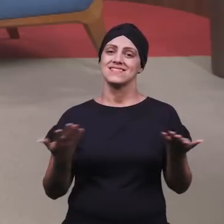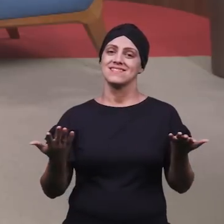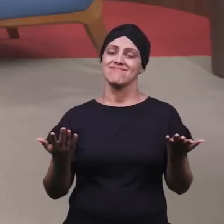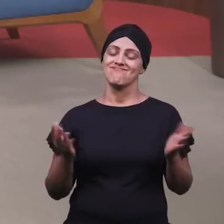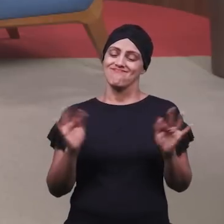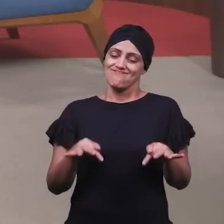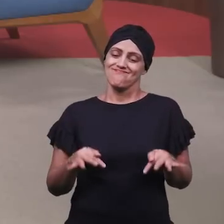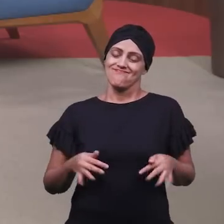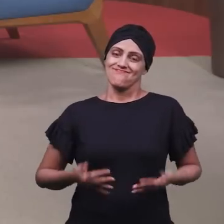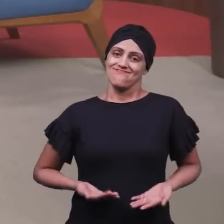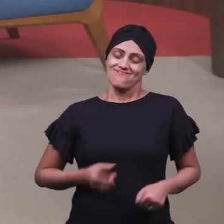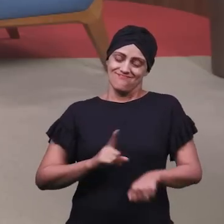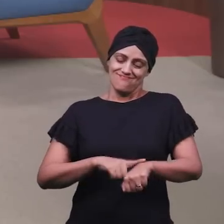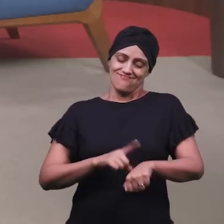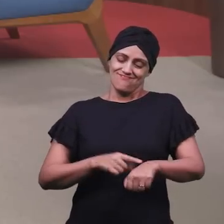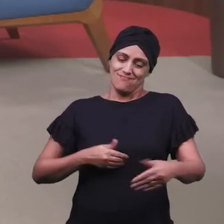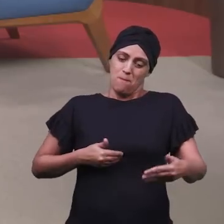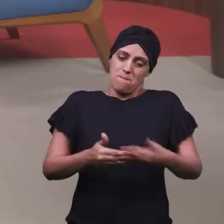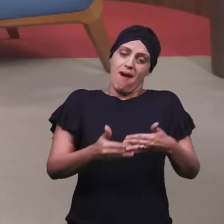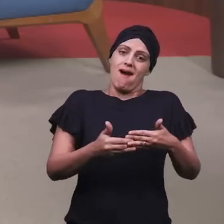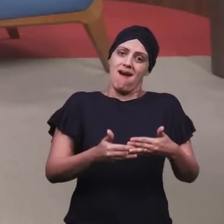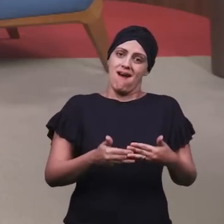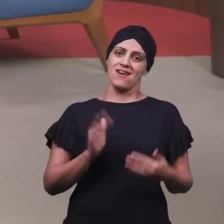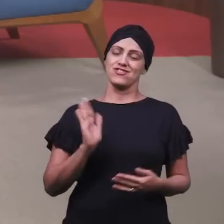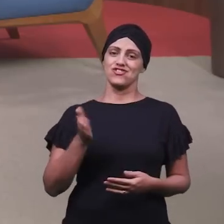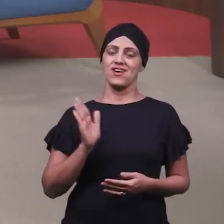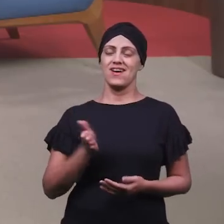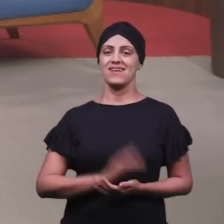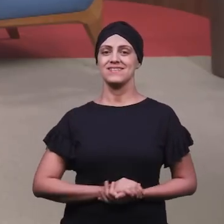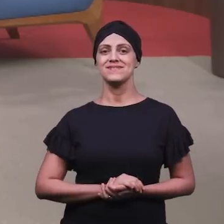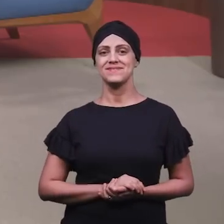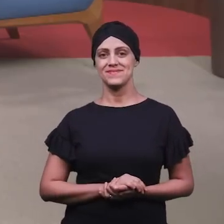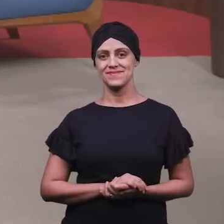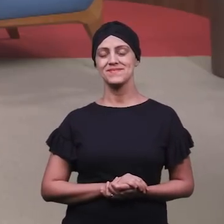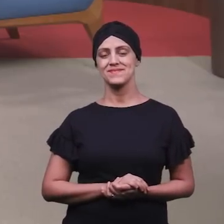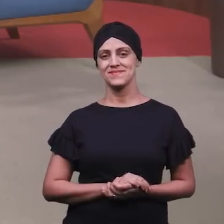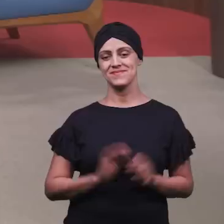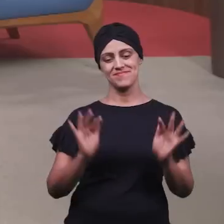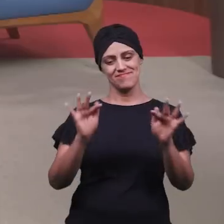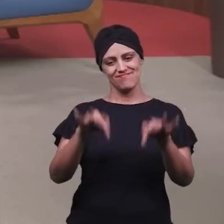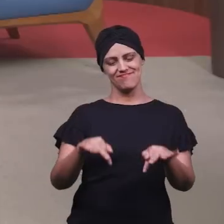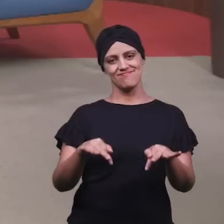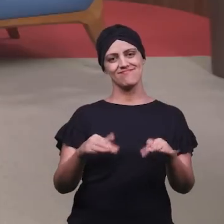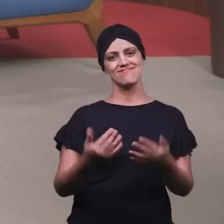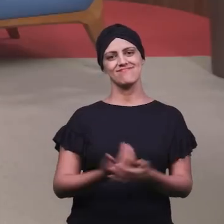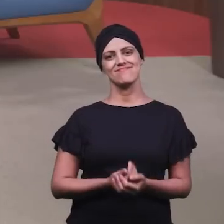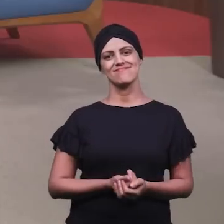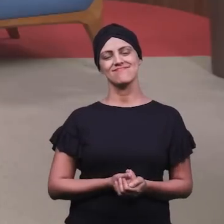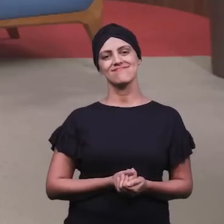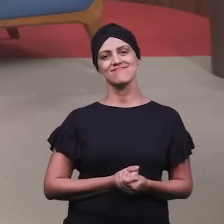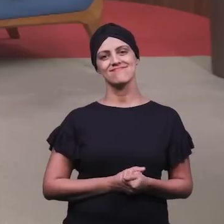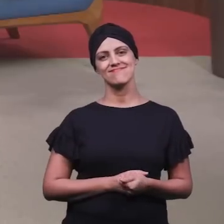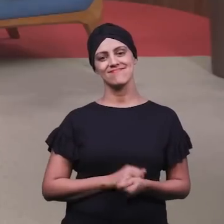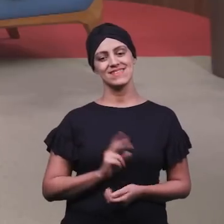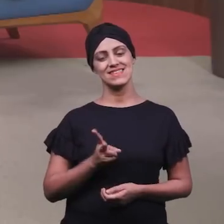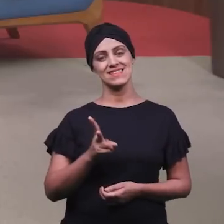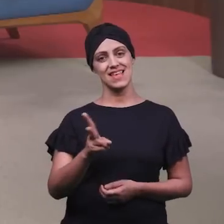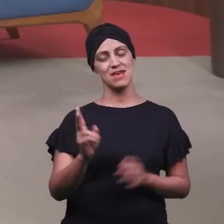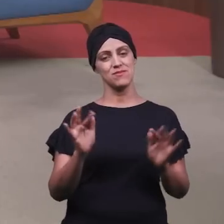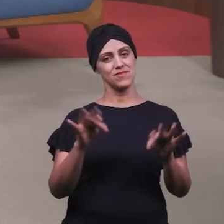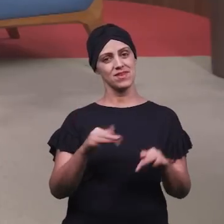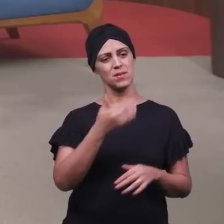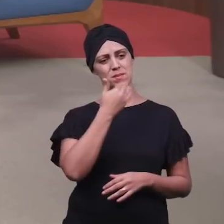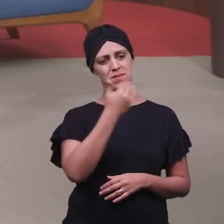bate-papo. Mas deu, o relógio já apitou aqui, a gente já está caminhando para o final desse